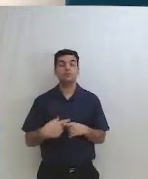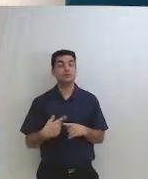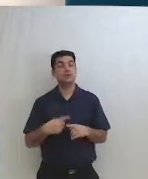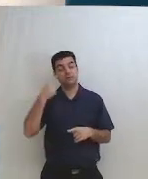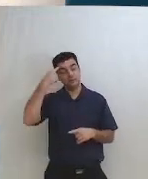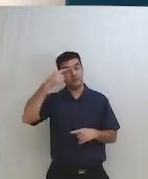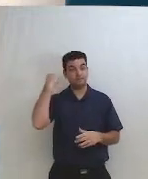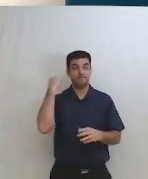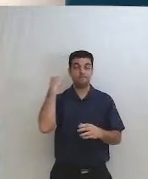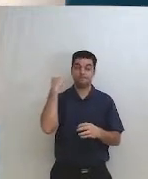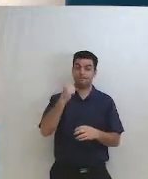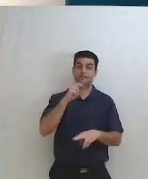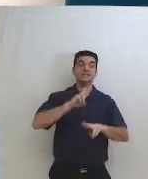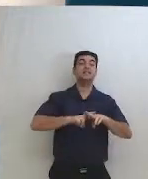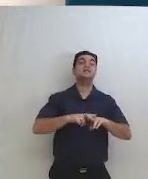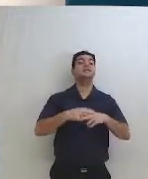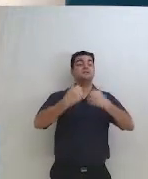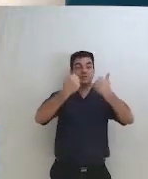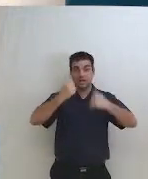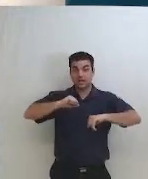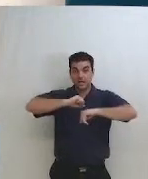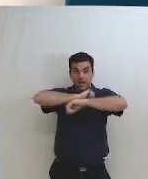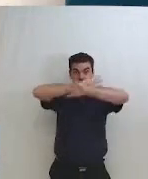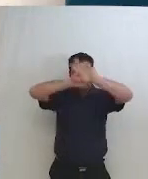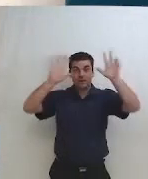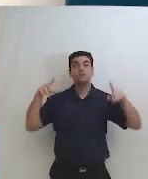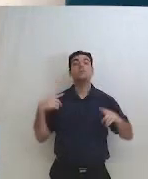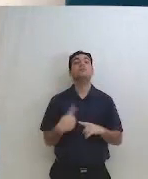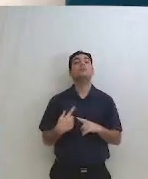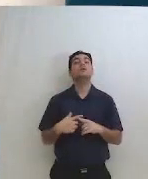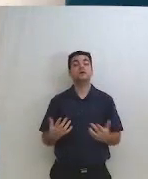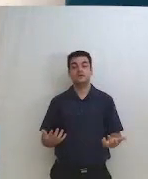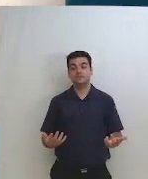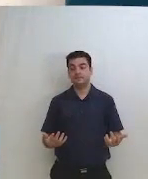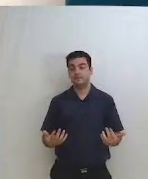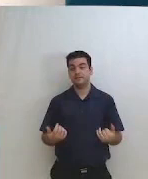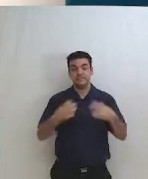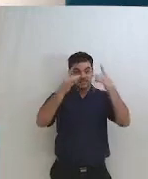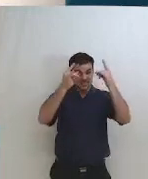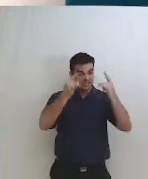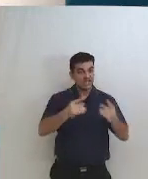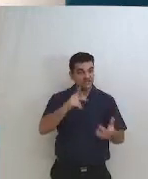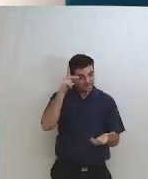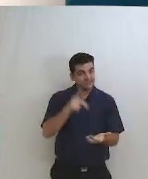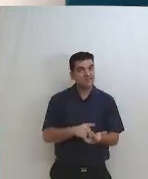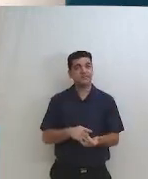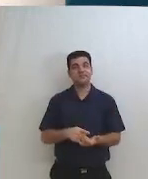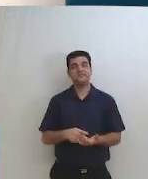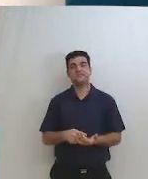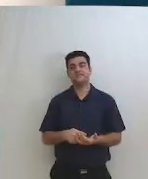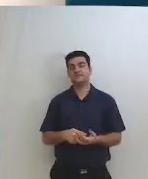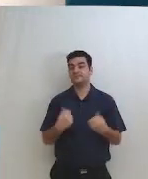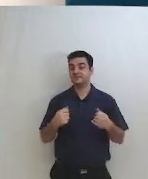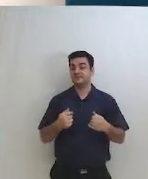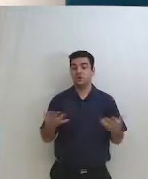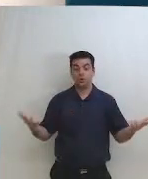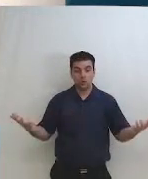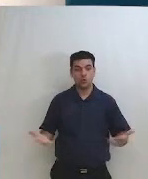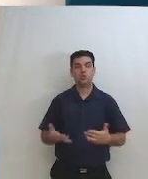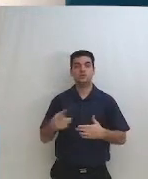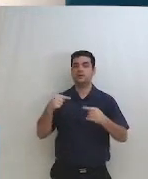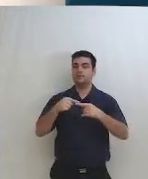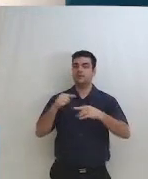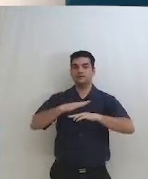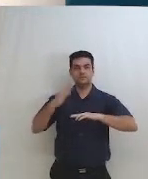qual o fundamento. Eu tenho que trazer fatos concretos, fatos contemporâneos. Eu não